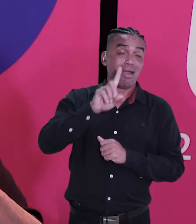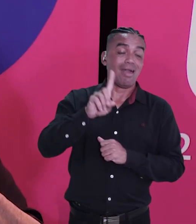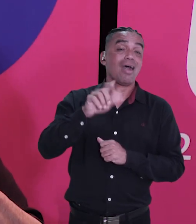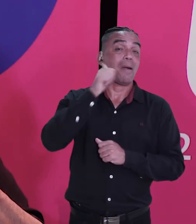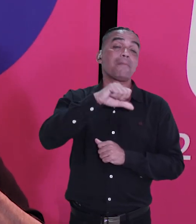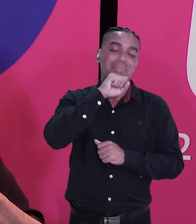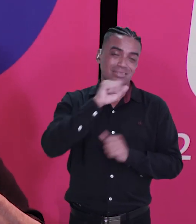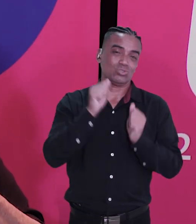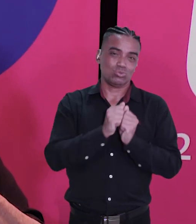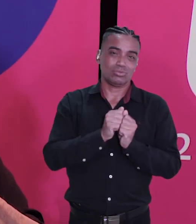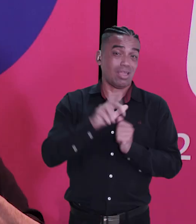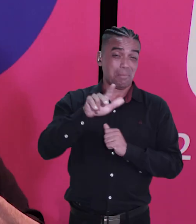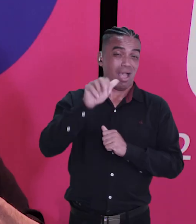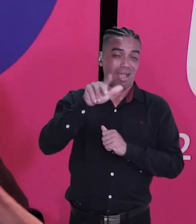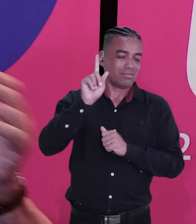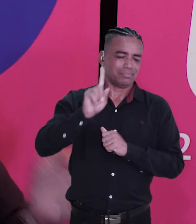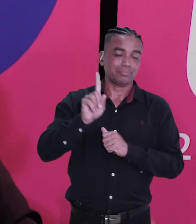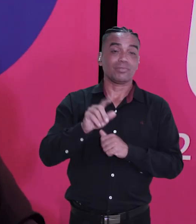mãe. Então, foi aí